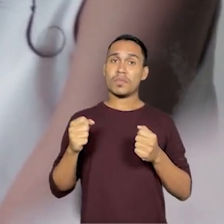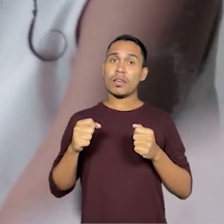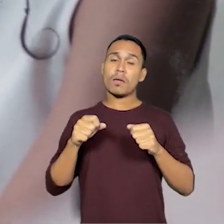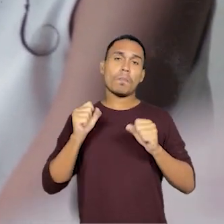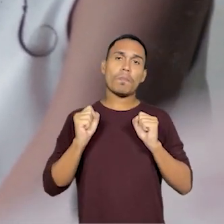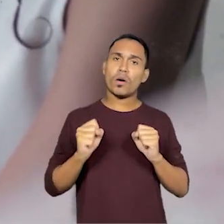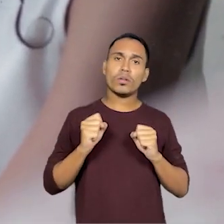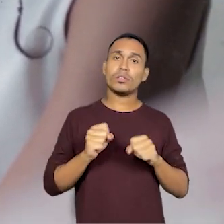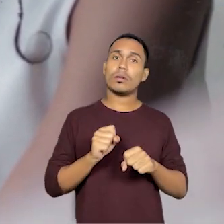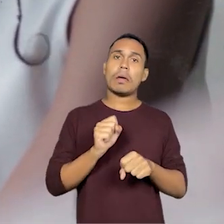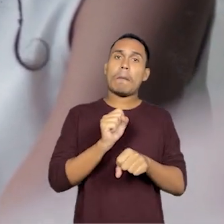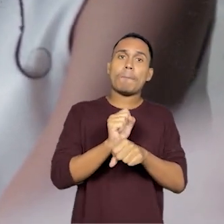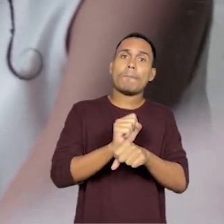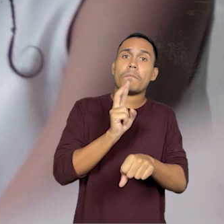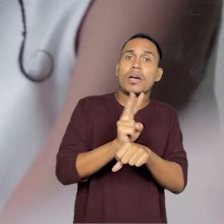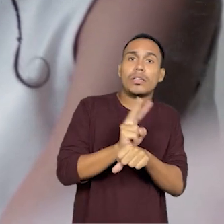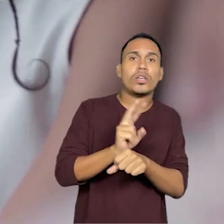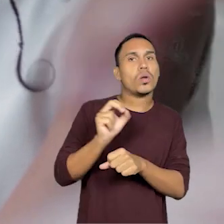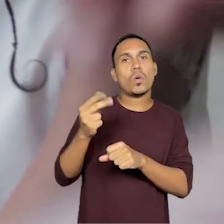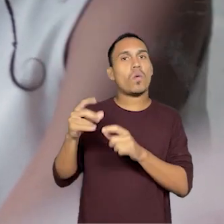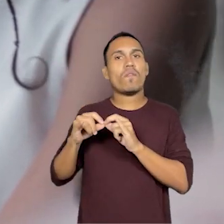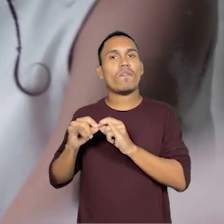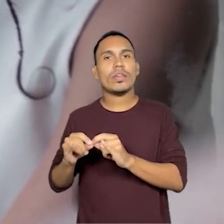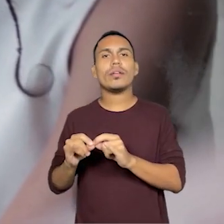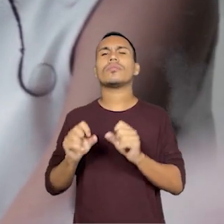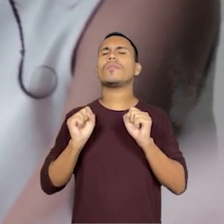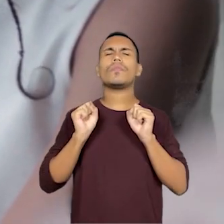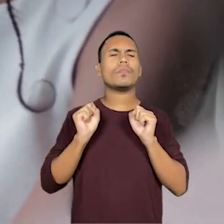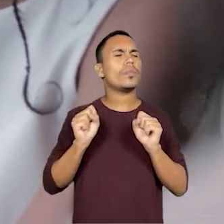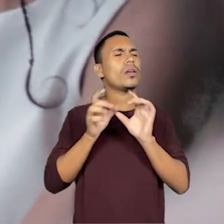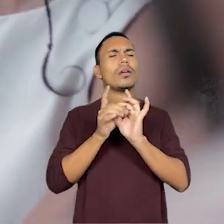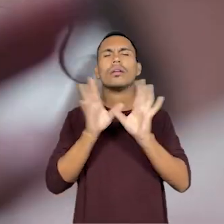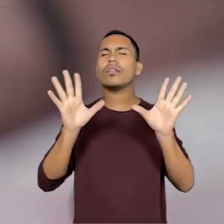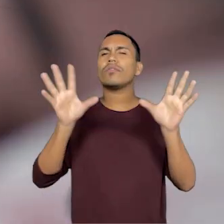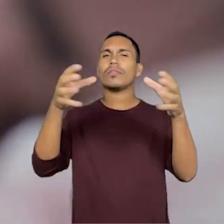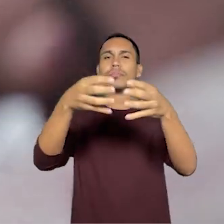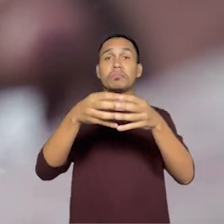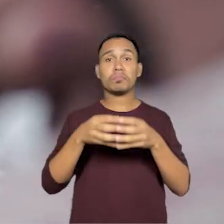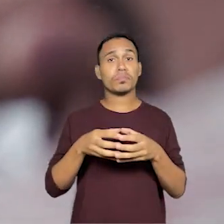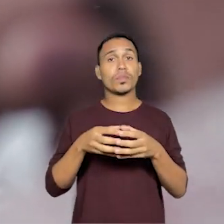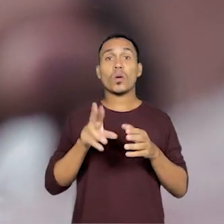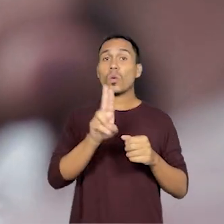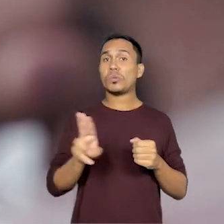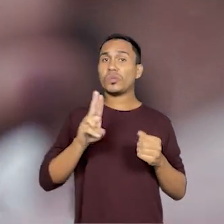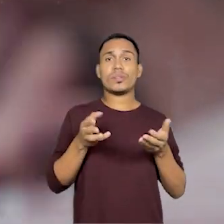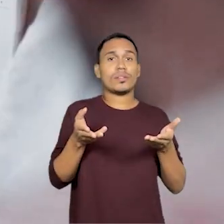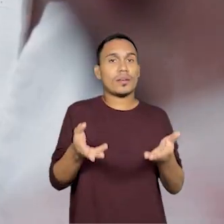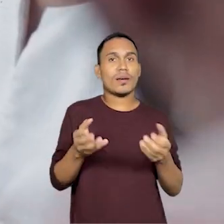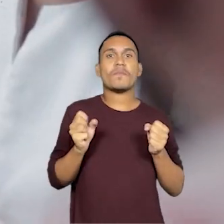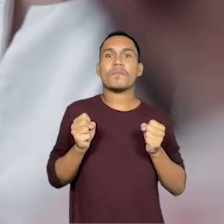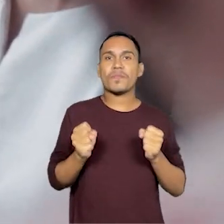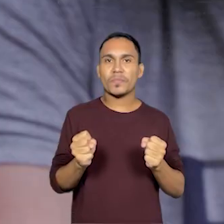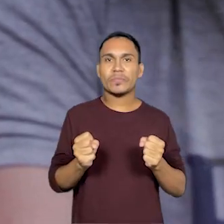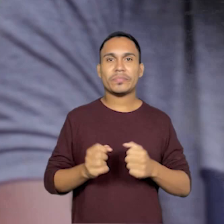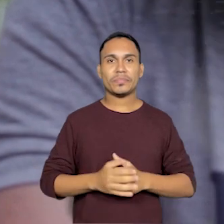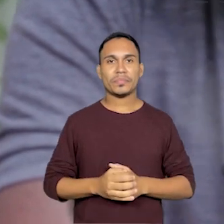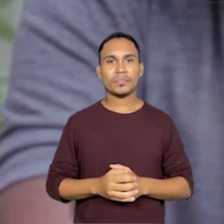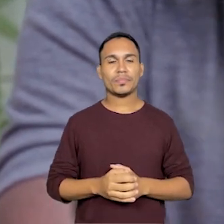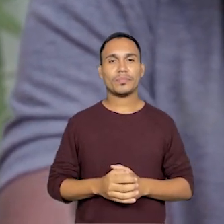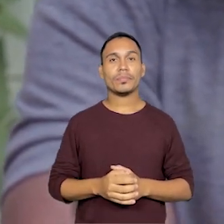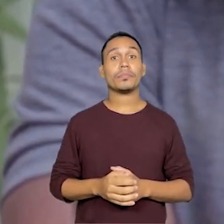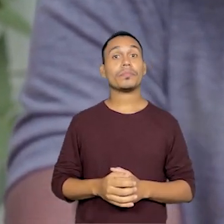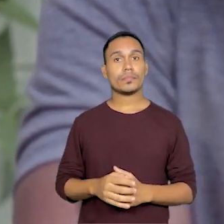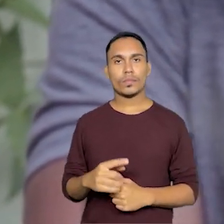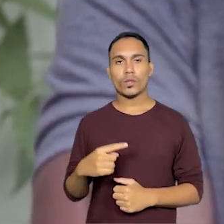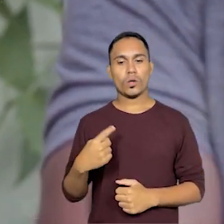sejam fixos, enfim, que queiram... fruir desse espaço, né? Quero estar com a gente. A gente